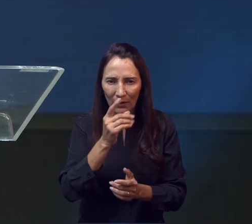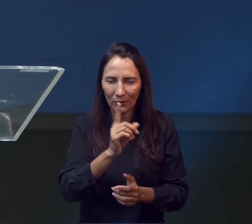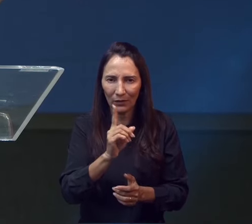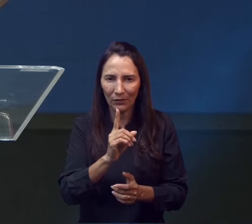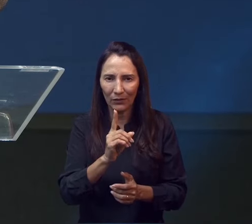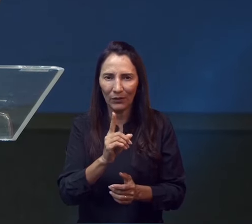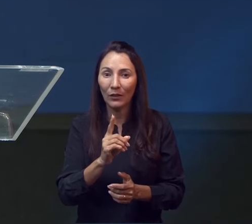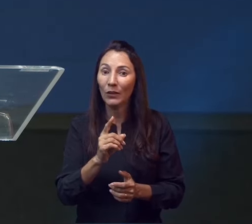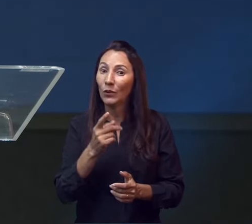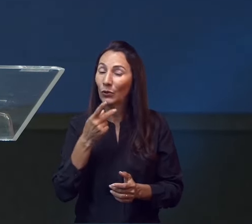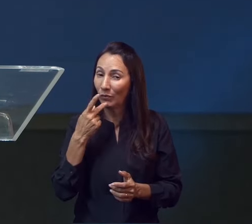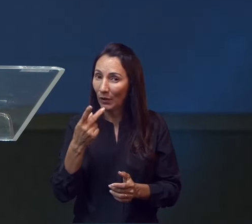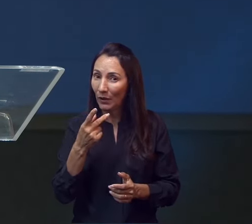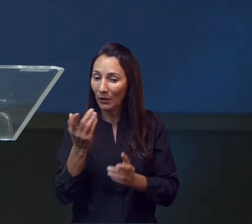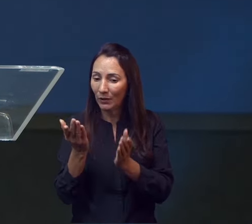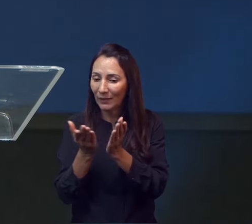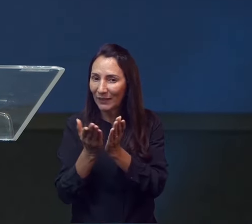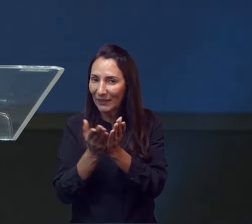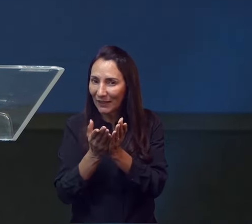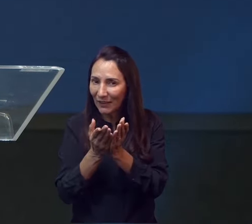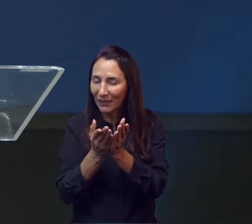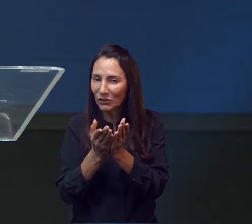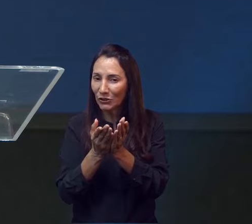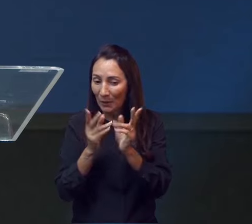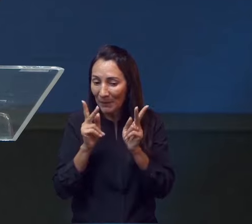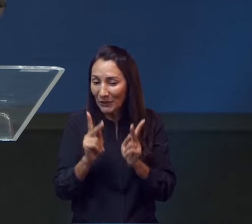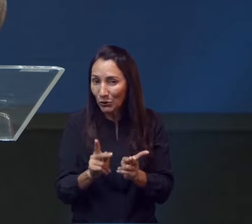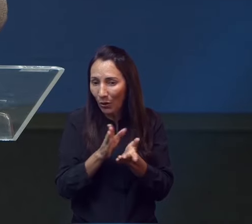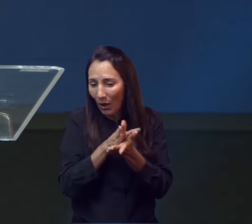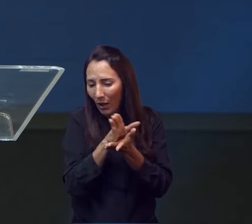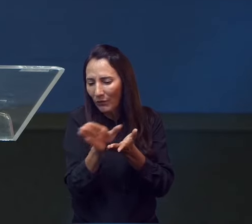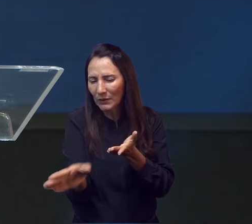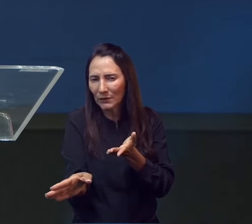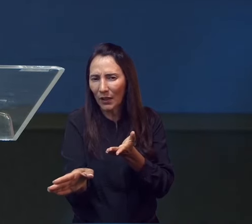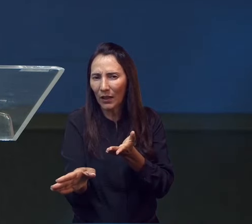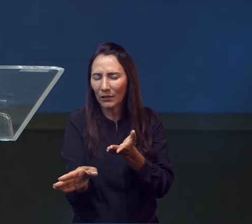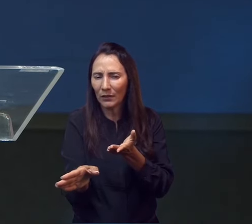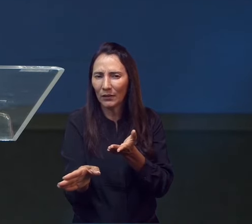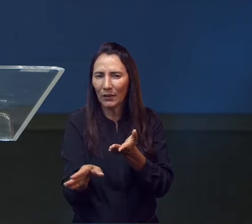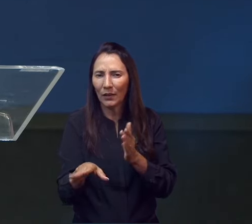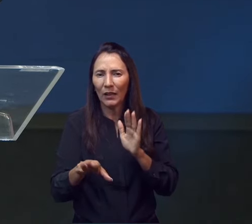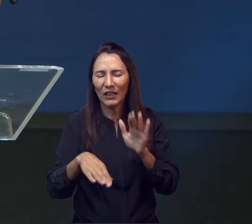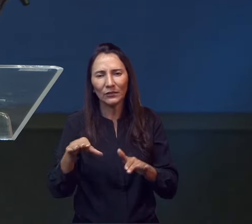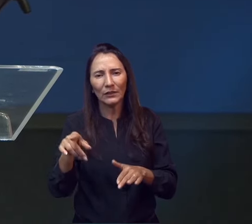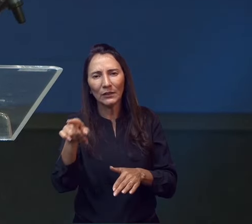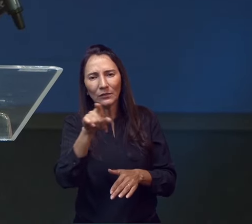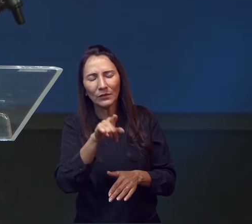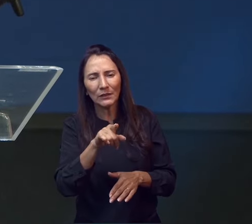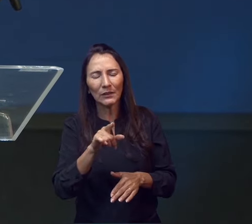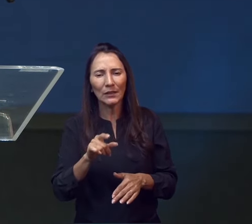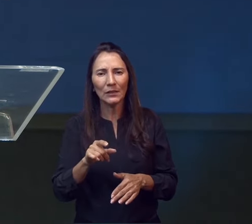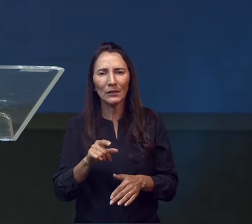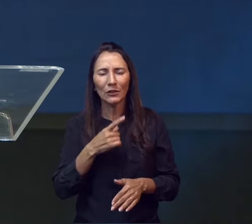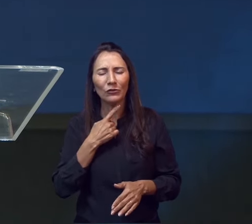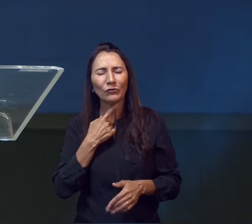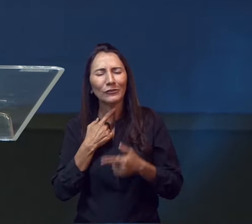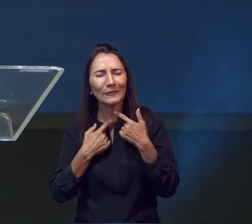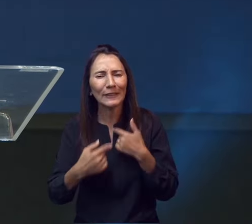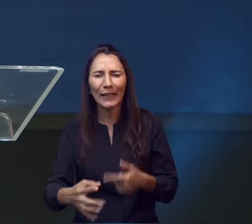com gente que tá afastado do evangelho ou quem sabe uma pessoa amiga honesta sincera tem fome da